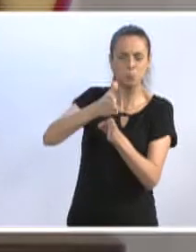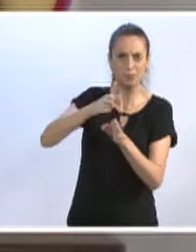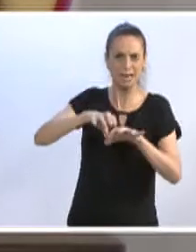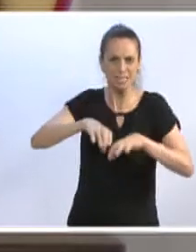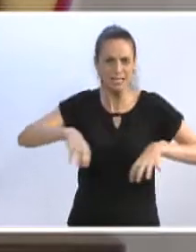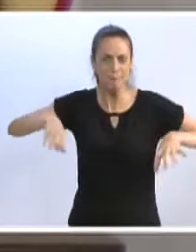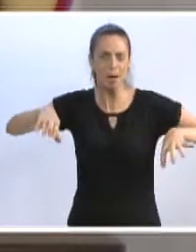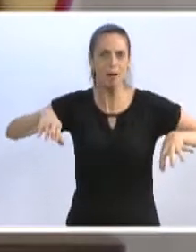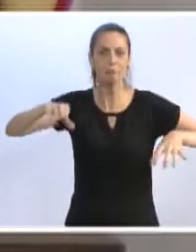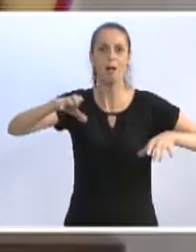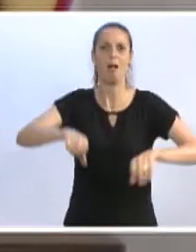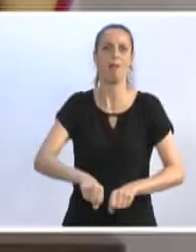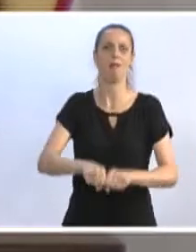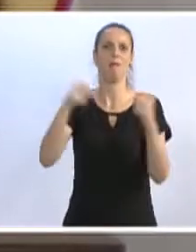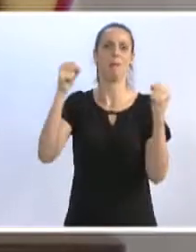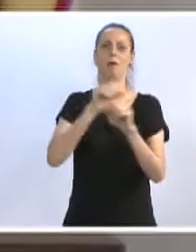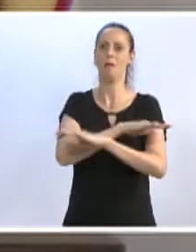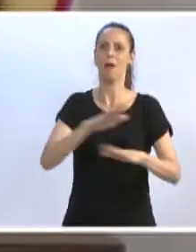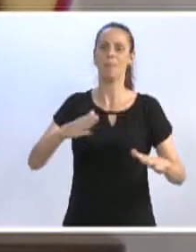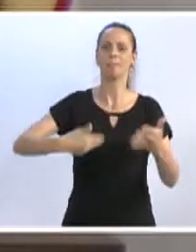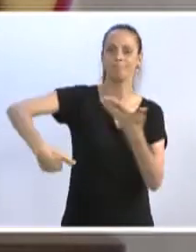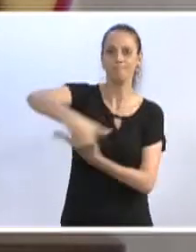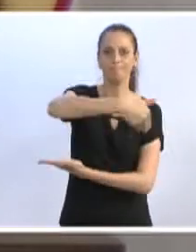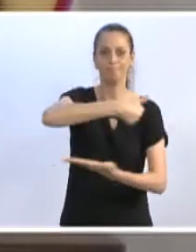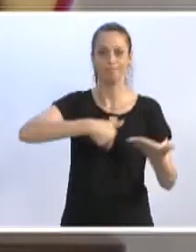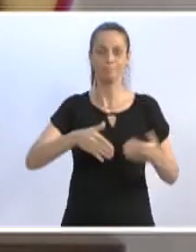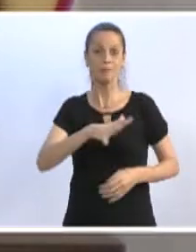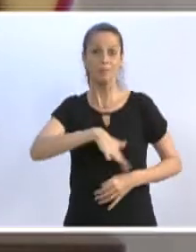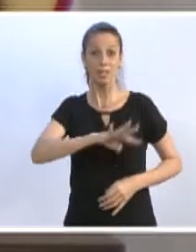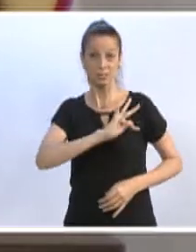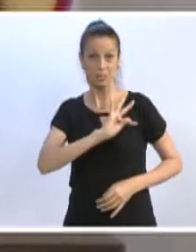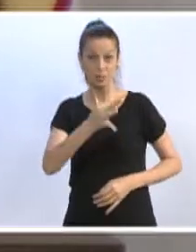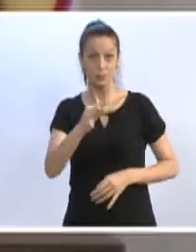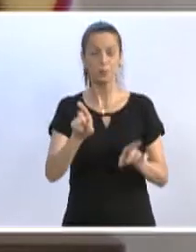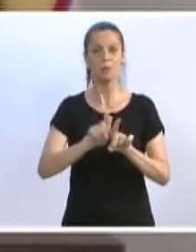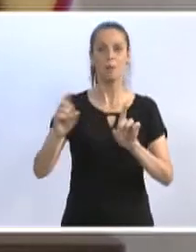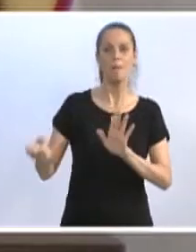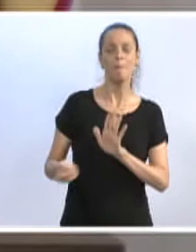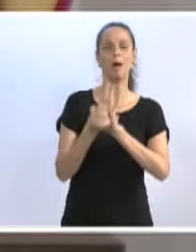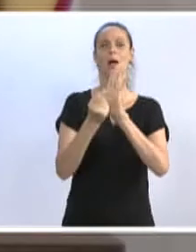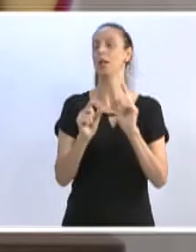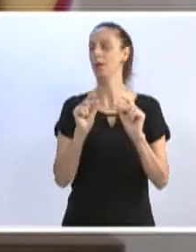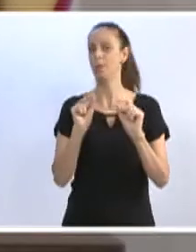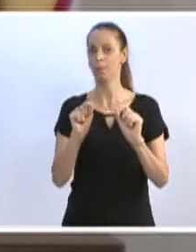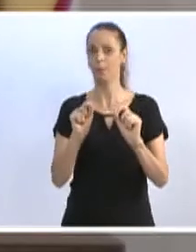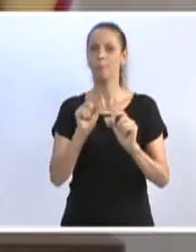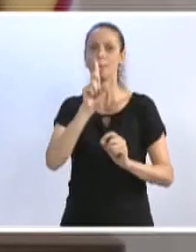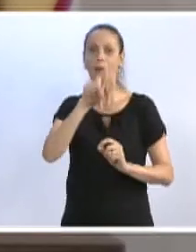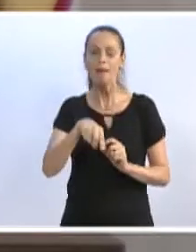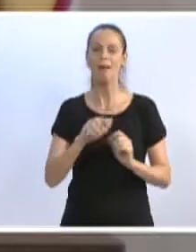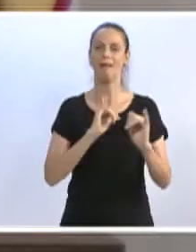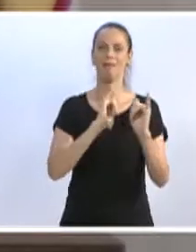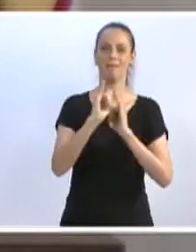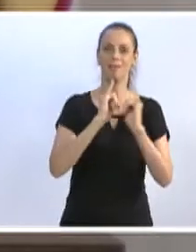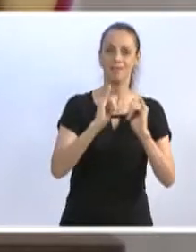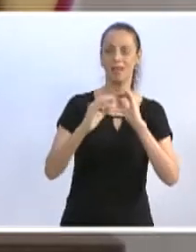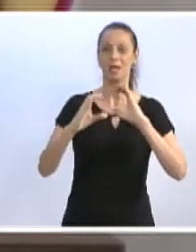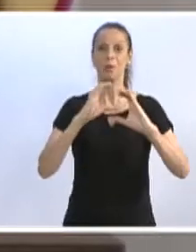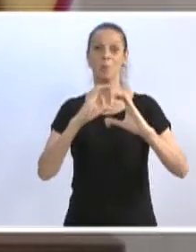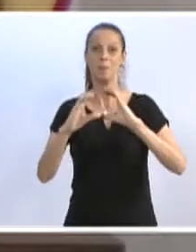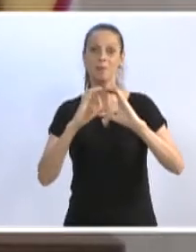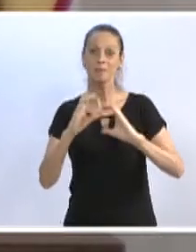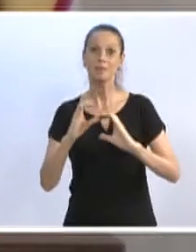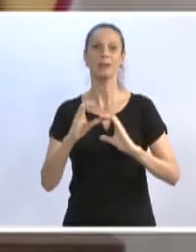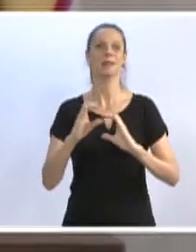comunismo, o socialismo soviético. Na área teológica, um marco talvez seja a internet e a comunicação